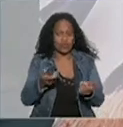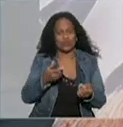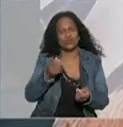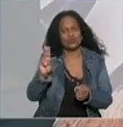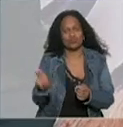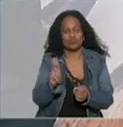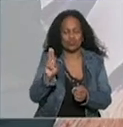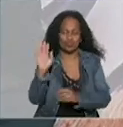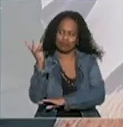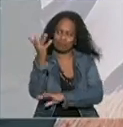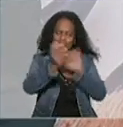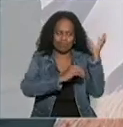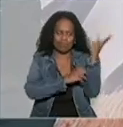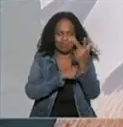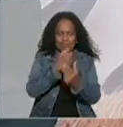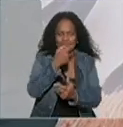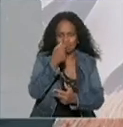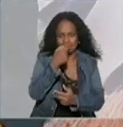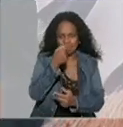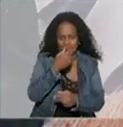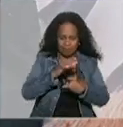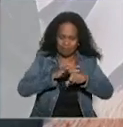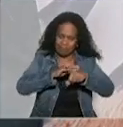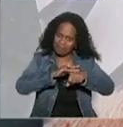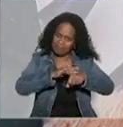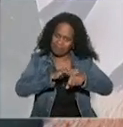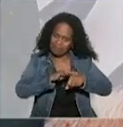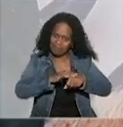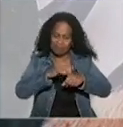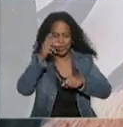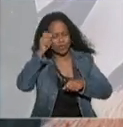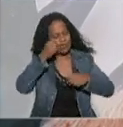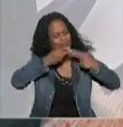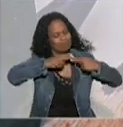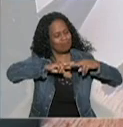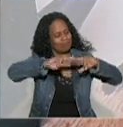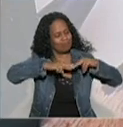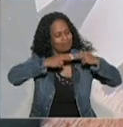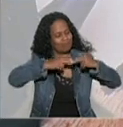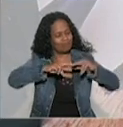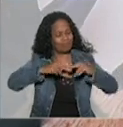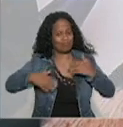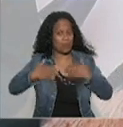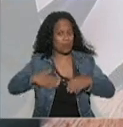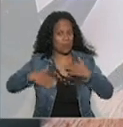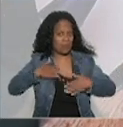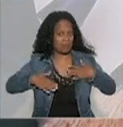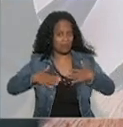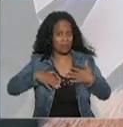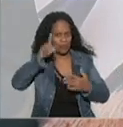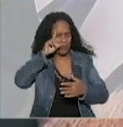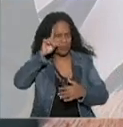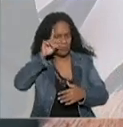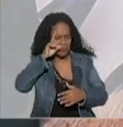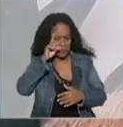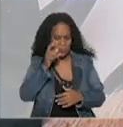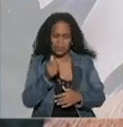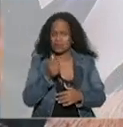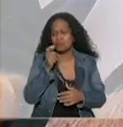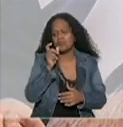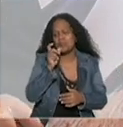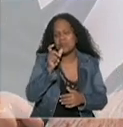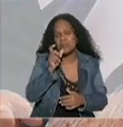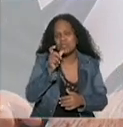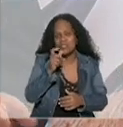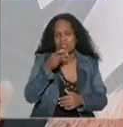Hábitos como o uso de certas plantas medicinais para tratar doenças, dormir em redes, tomar banho todos os dias,